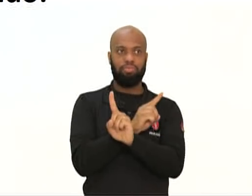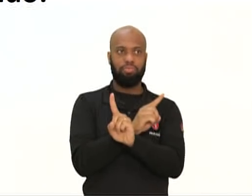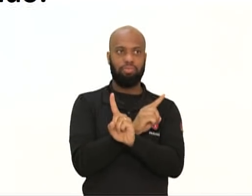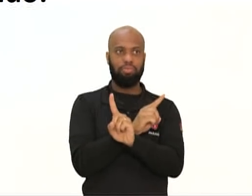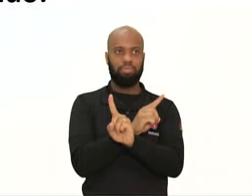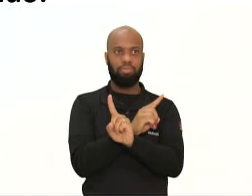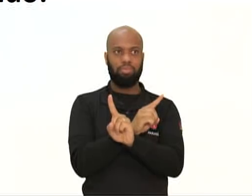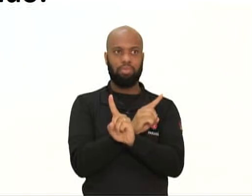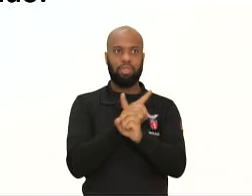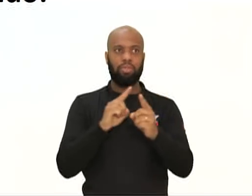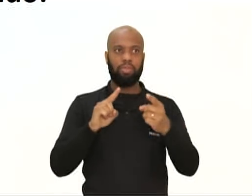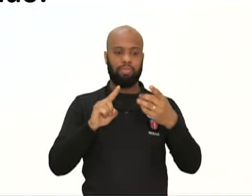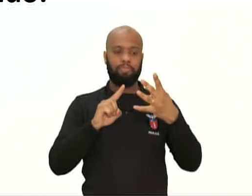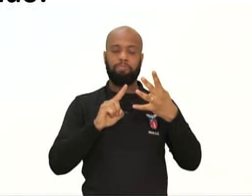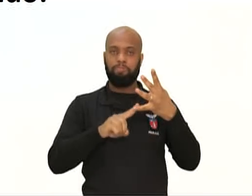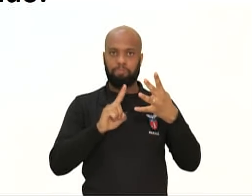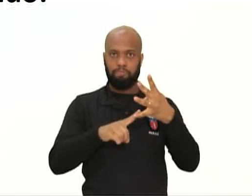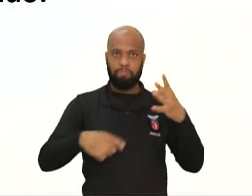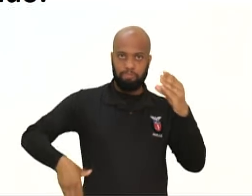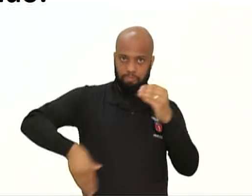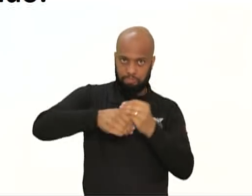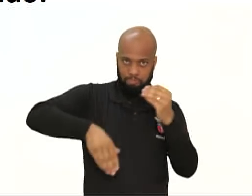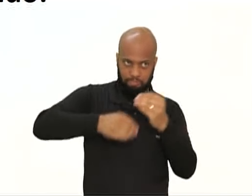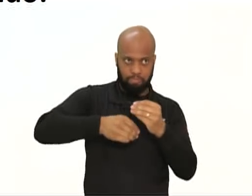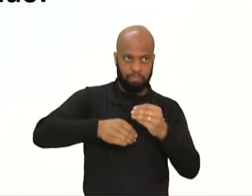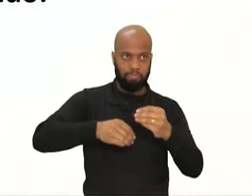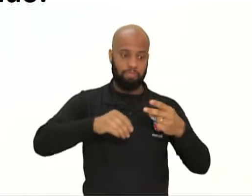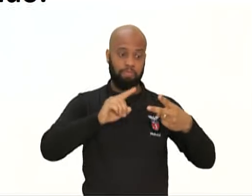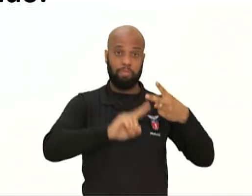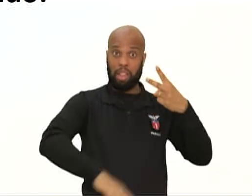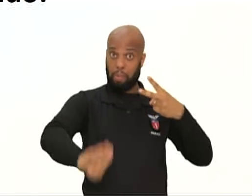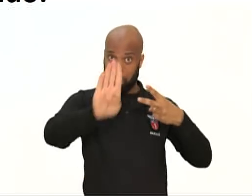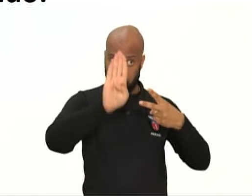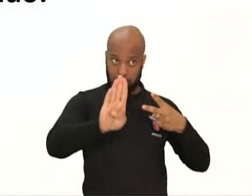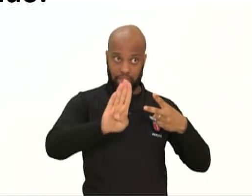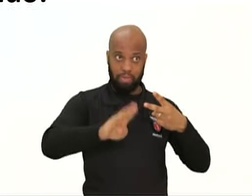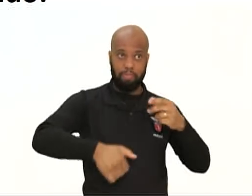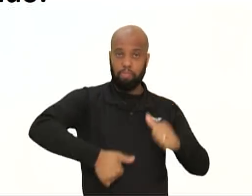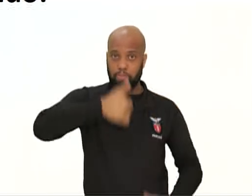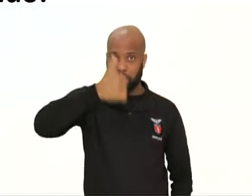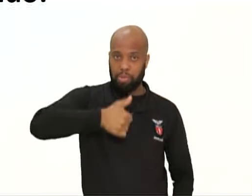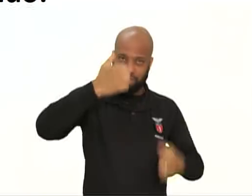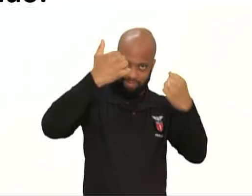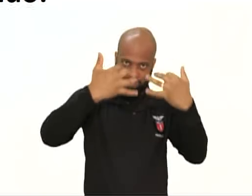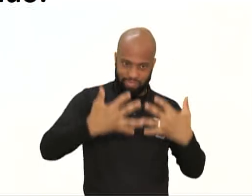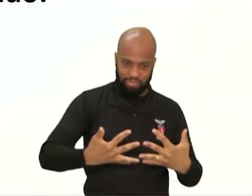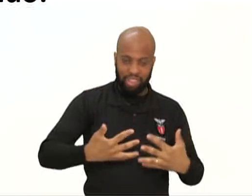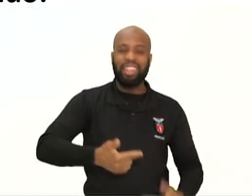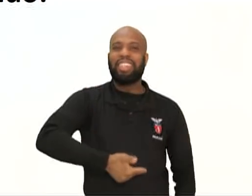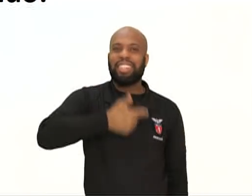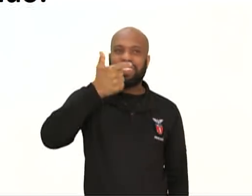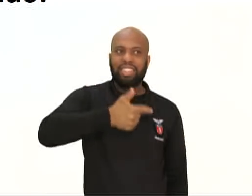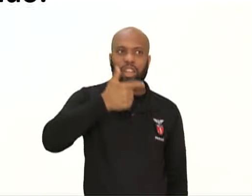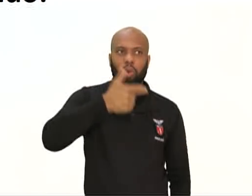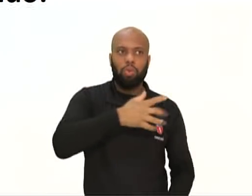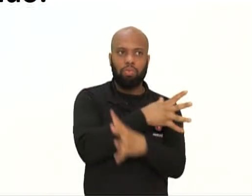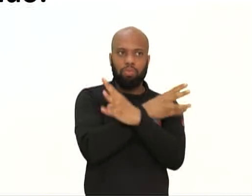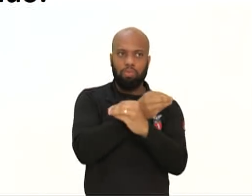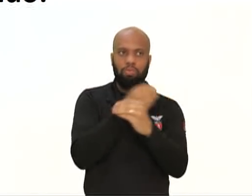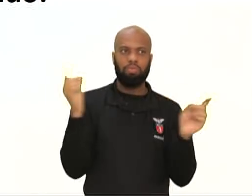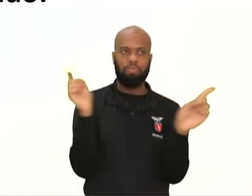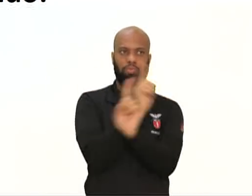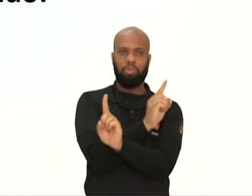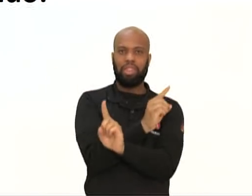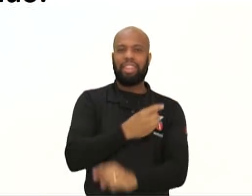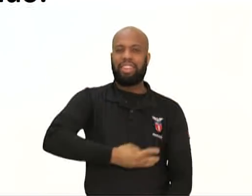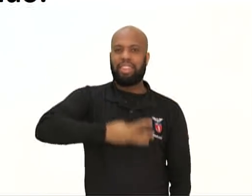terceira conjunção é adição. Na letra B, a primeira é explicação, a segunda conjunção é